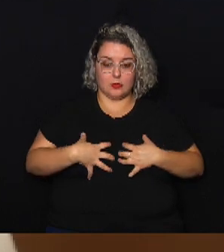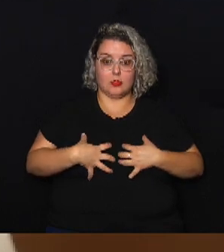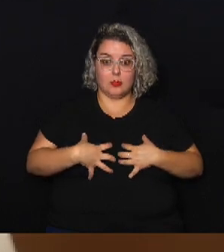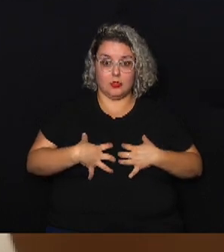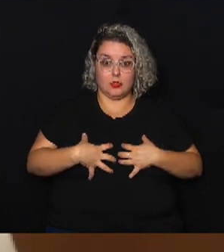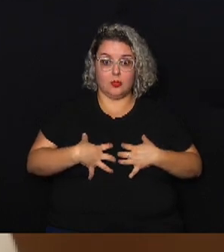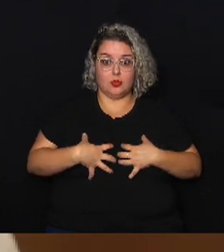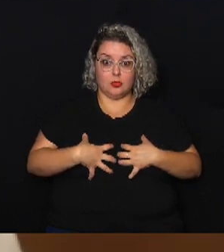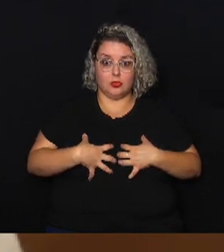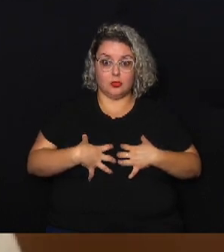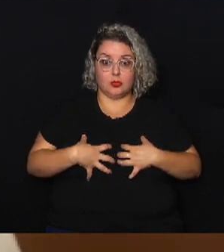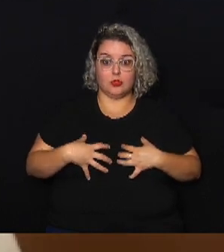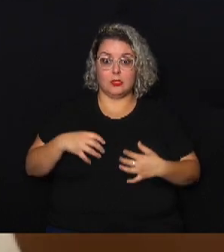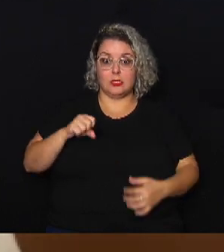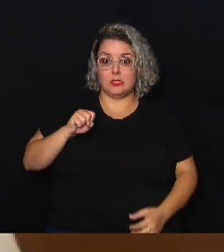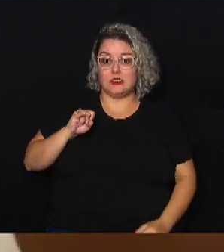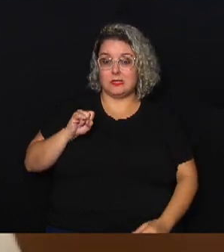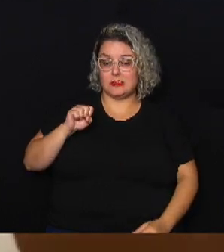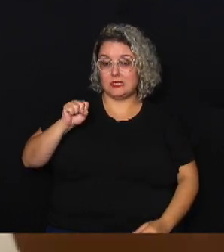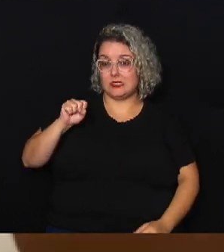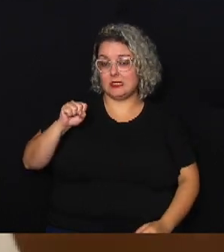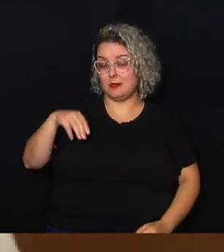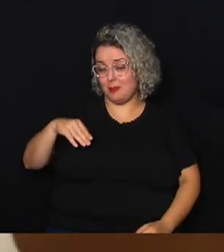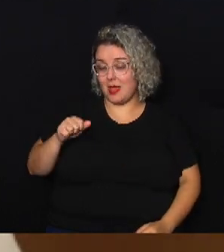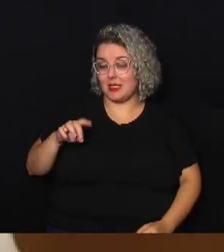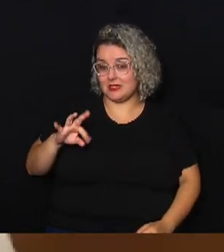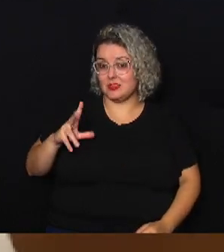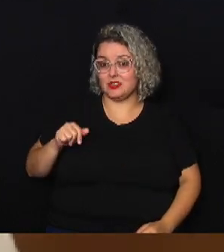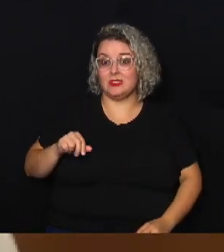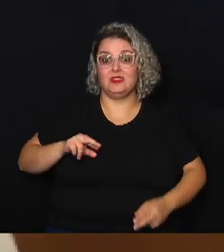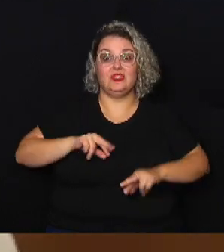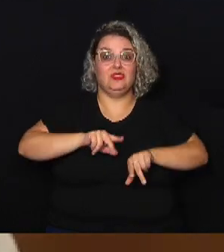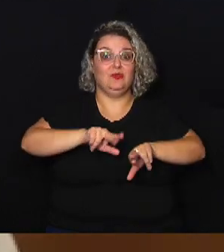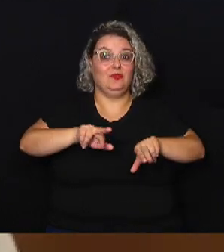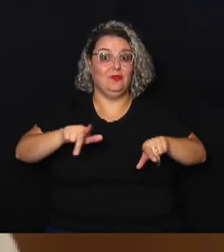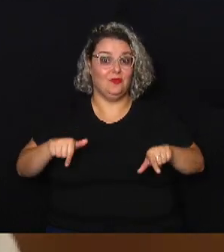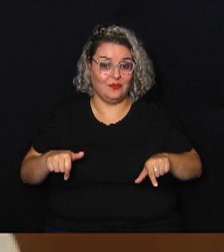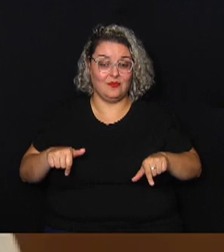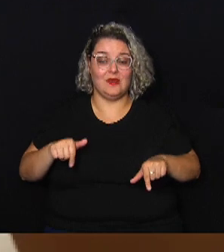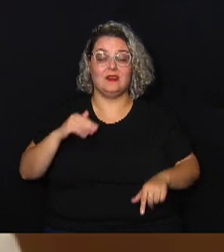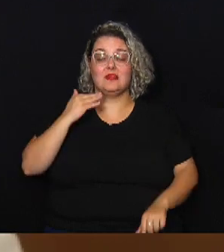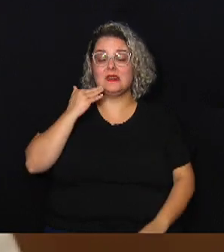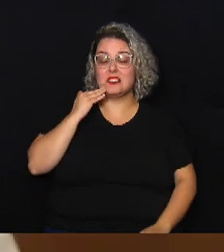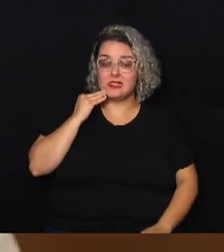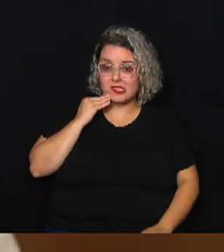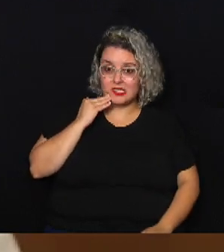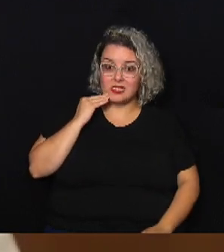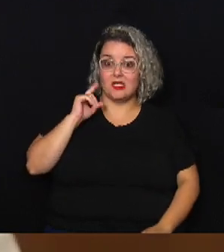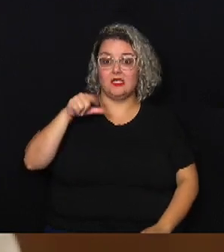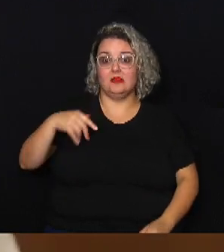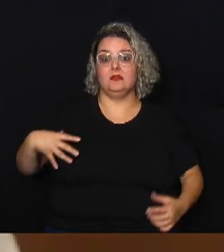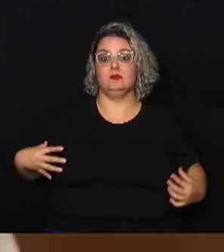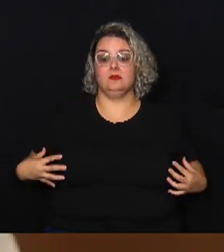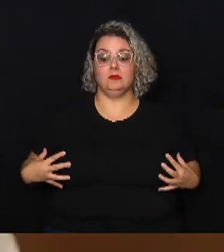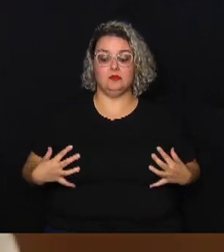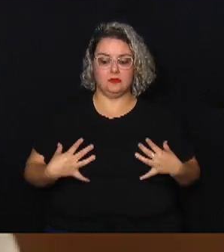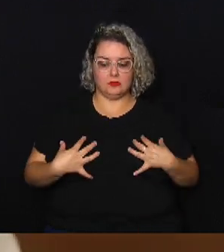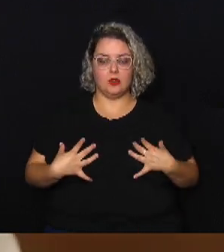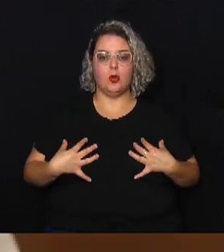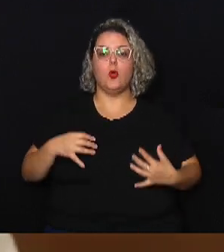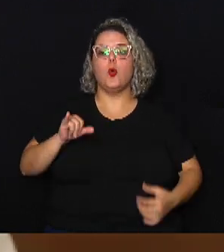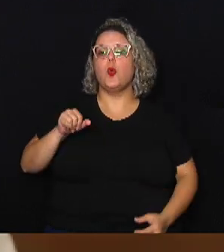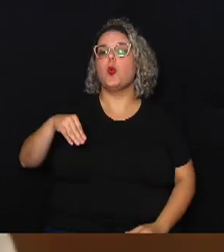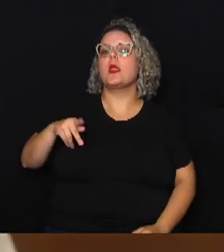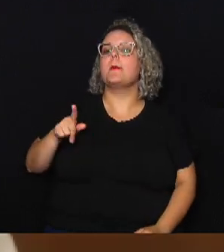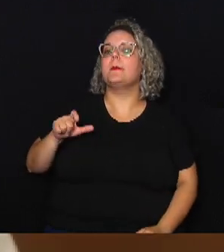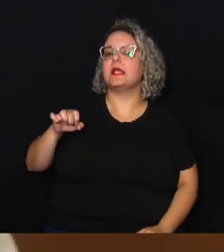de cimastia. Então, existem várias deformidades que o implante causa e isso